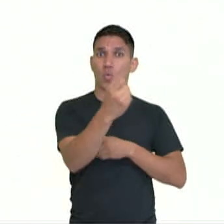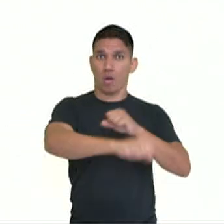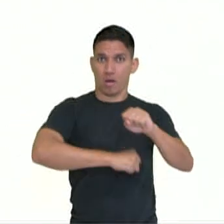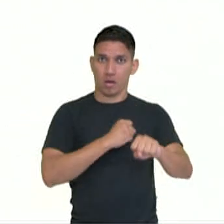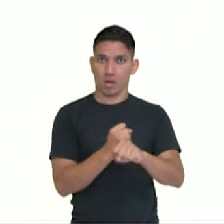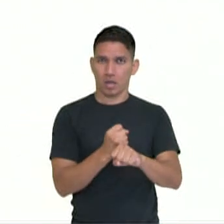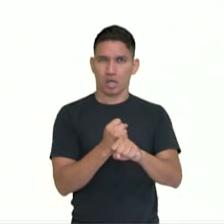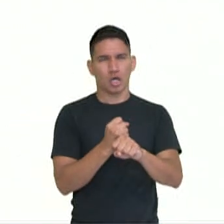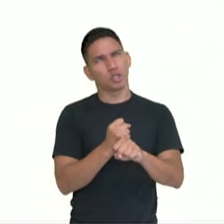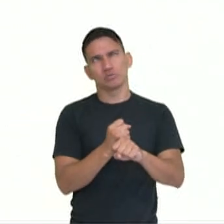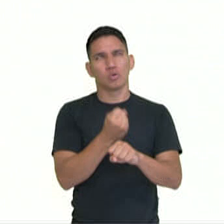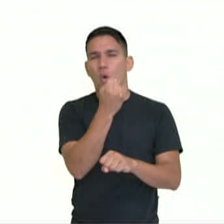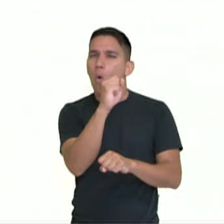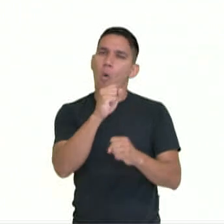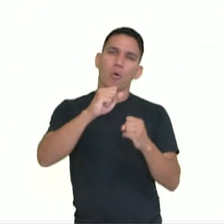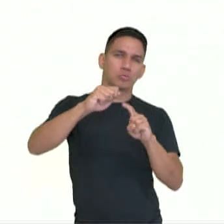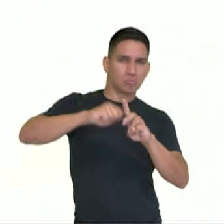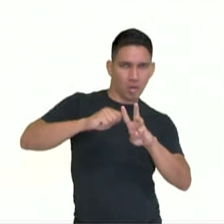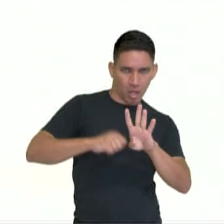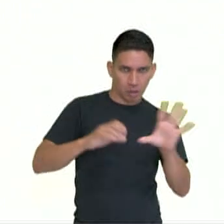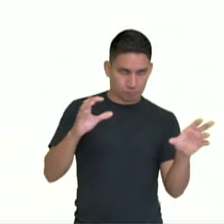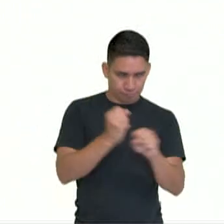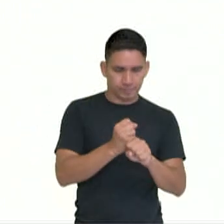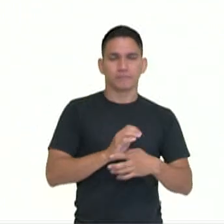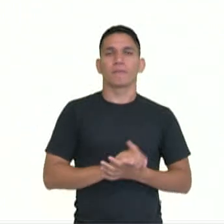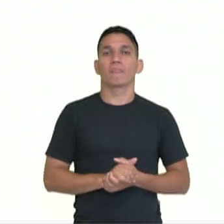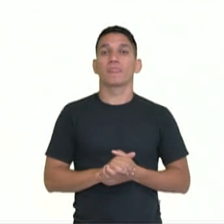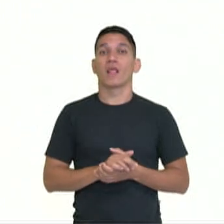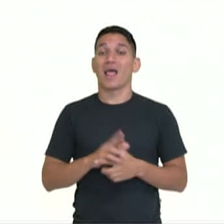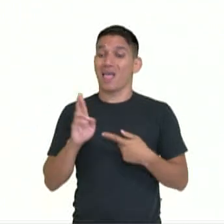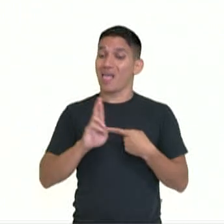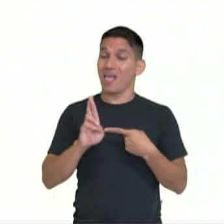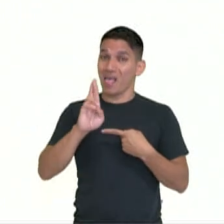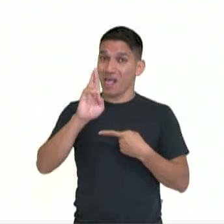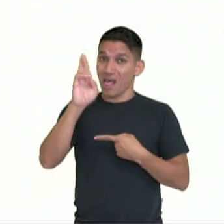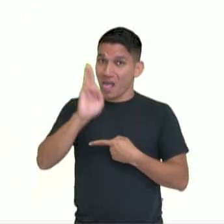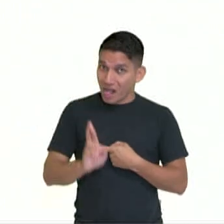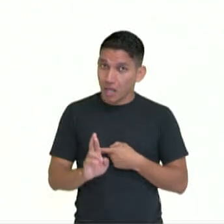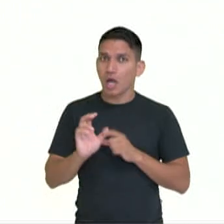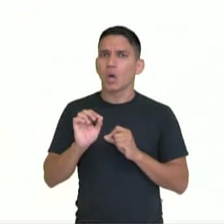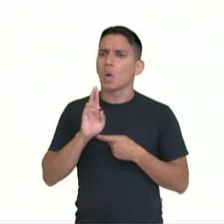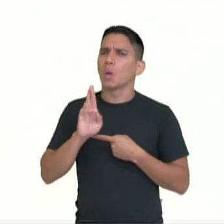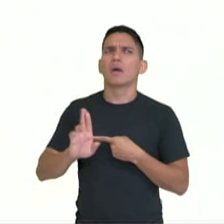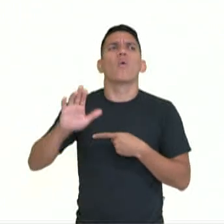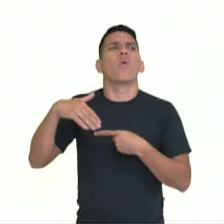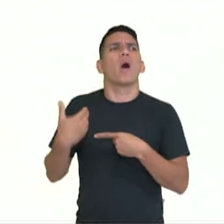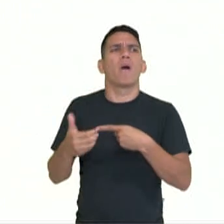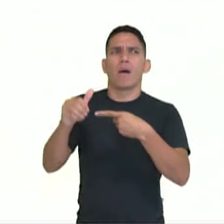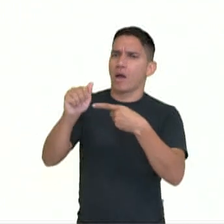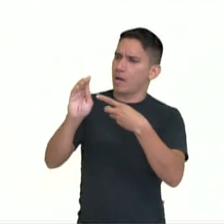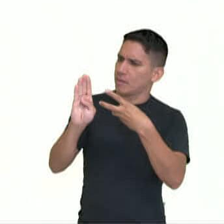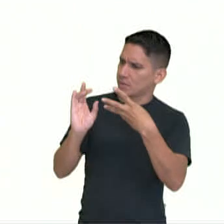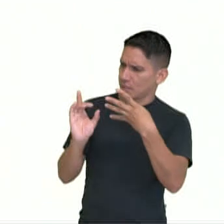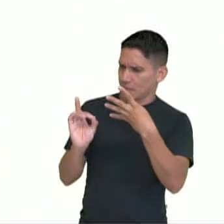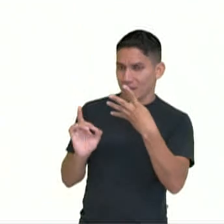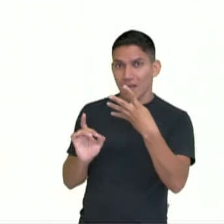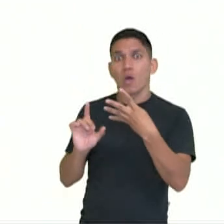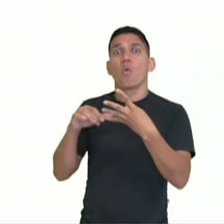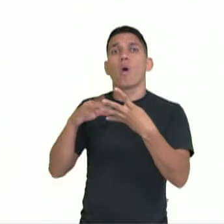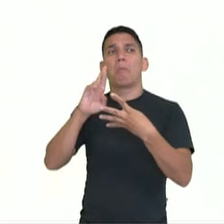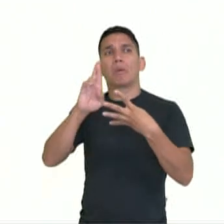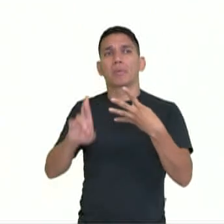8 meses no montante. Em reais é igual a qual das alternativas? Ó, foi dado